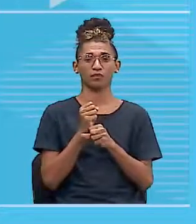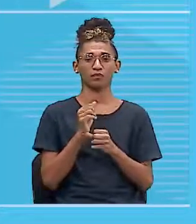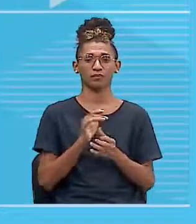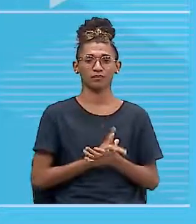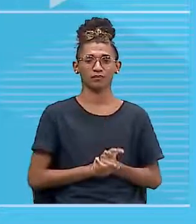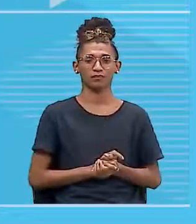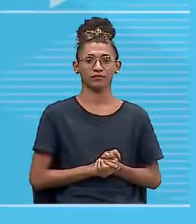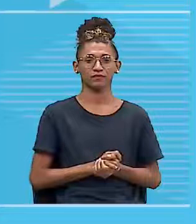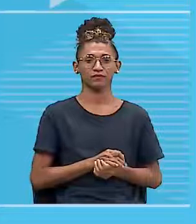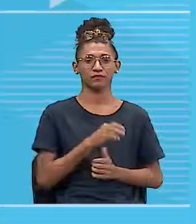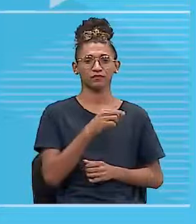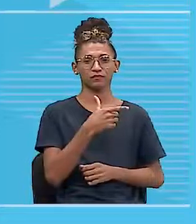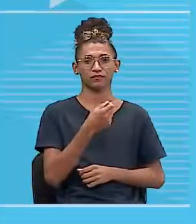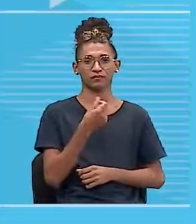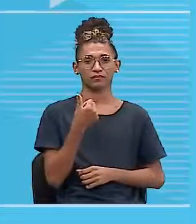2013